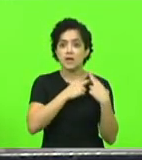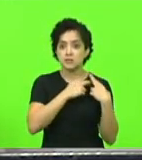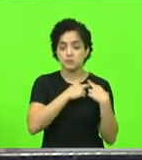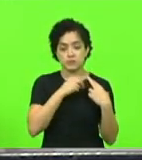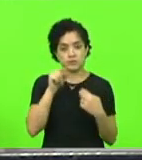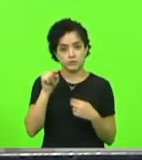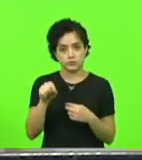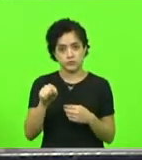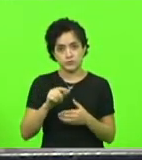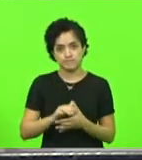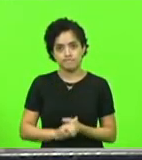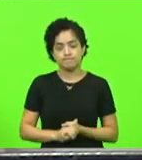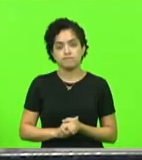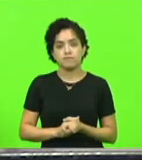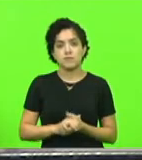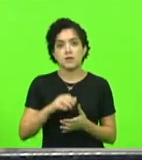vocês.